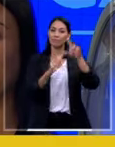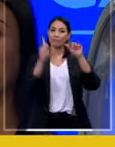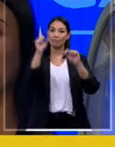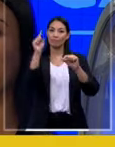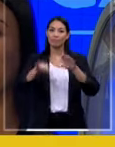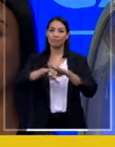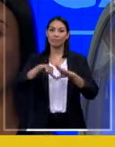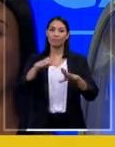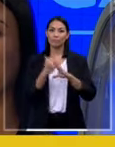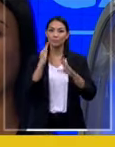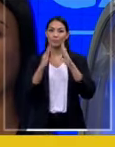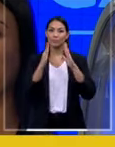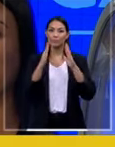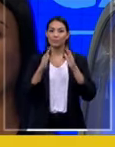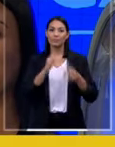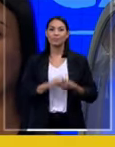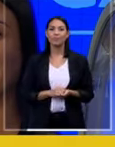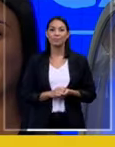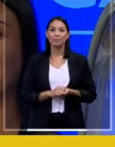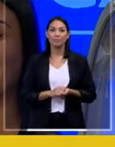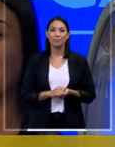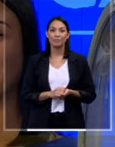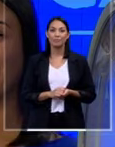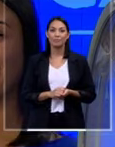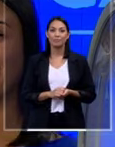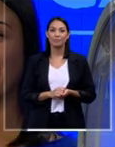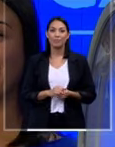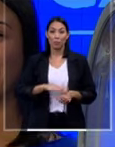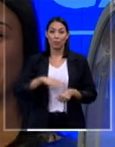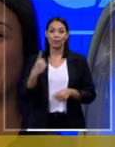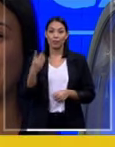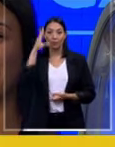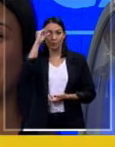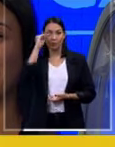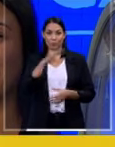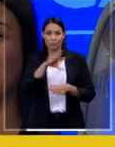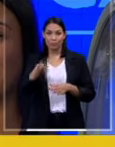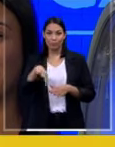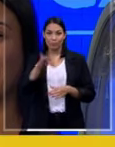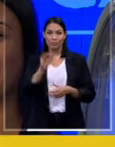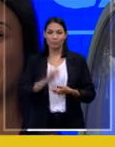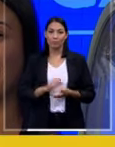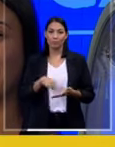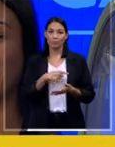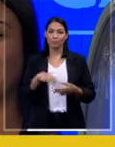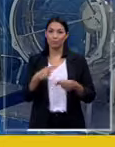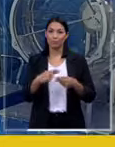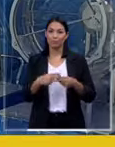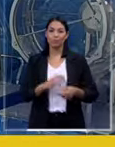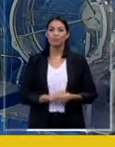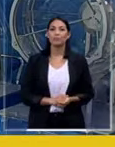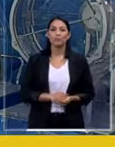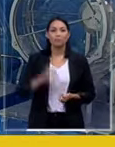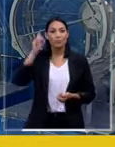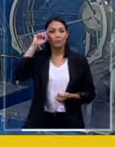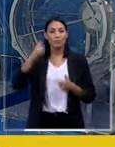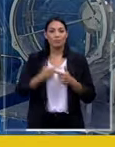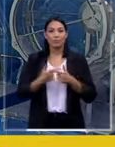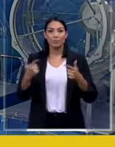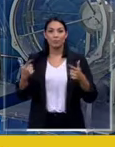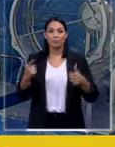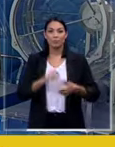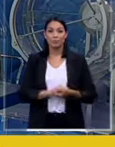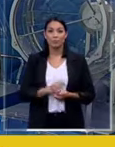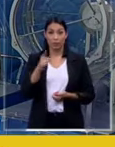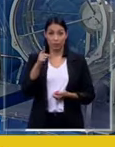RedeTV, no Facebook e no YouTube, para mais uma noite de sorteios das loterias Caixa. Dia de sorte é a loteria que